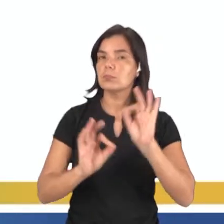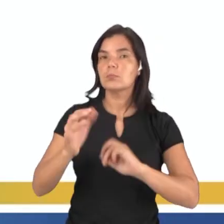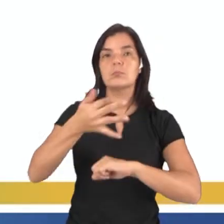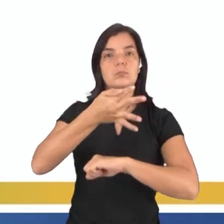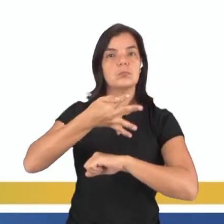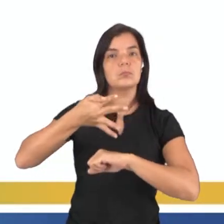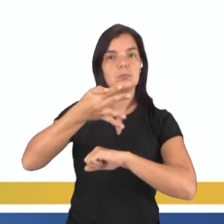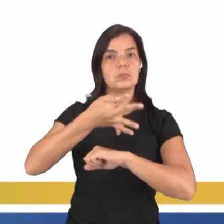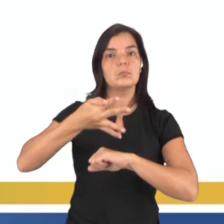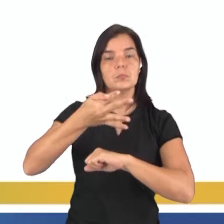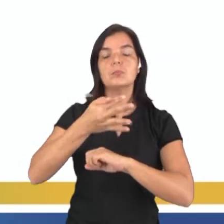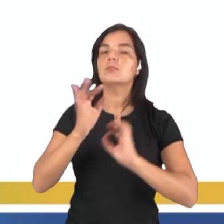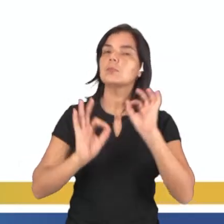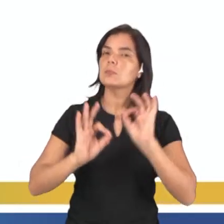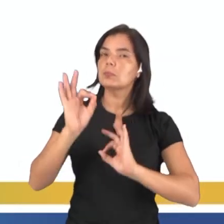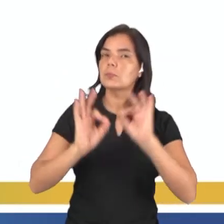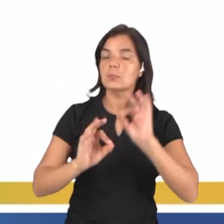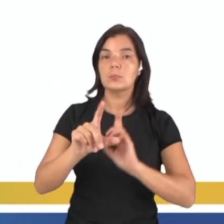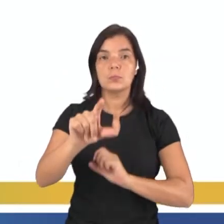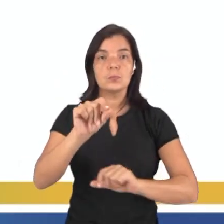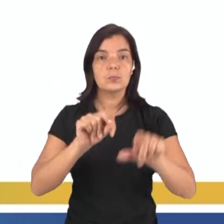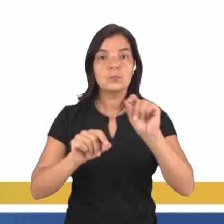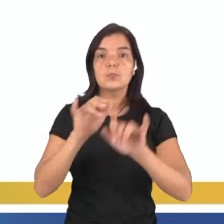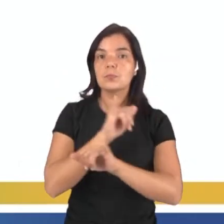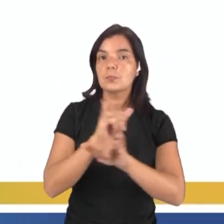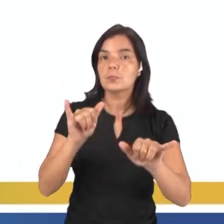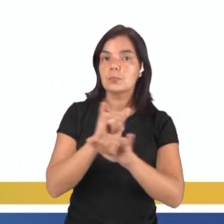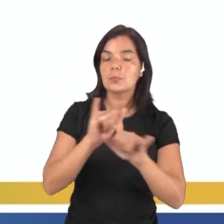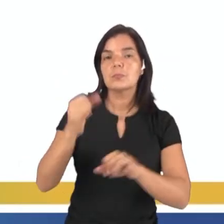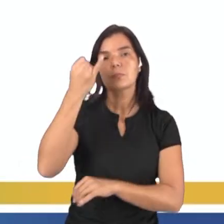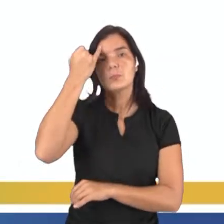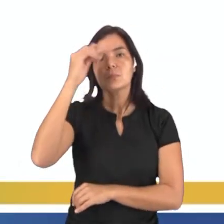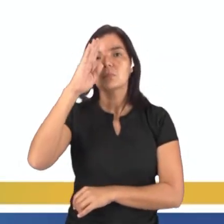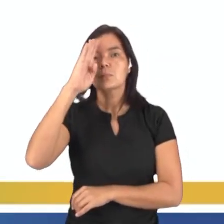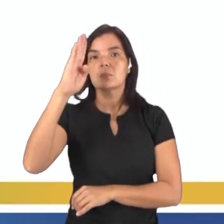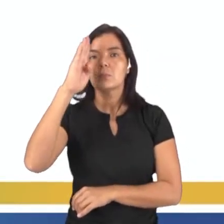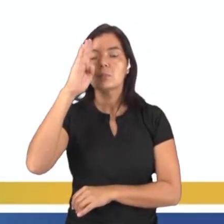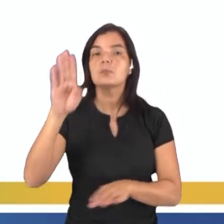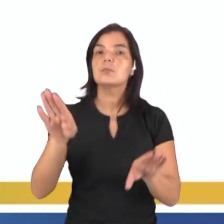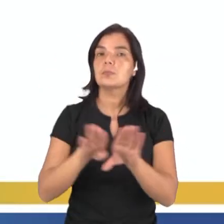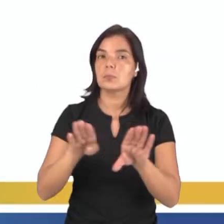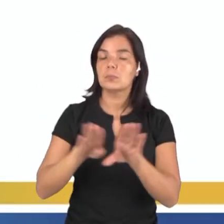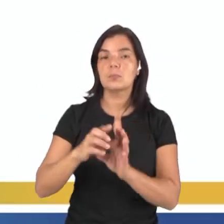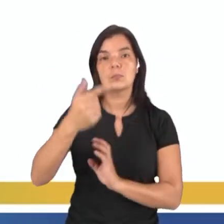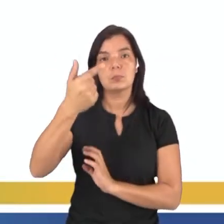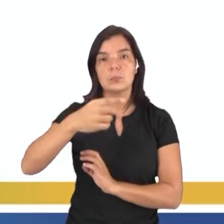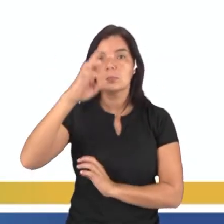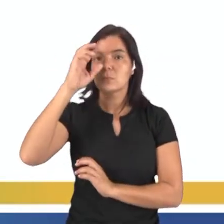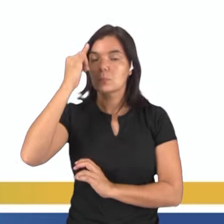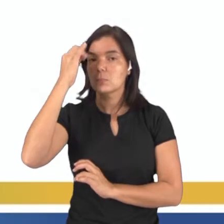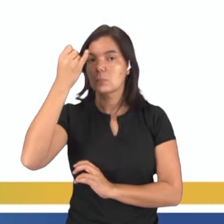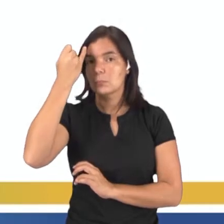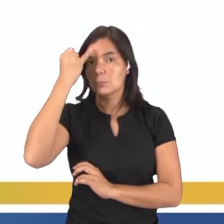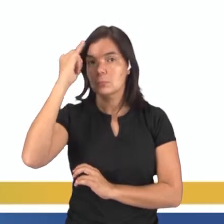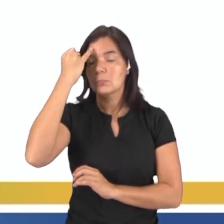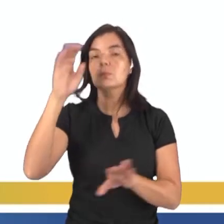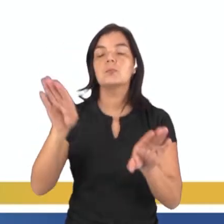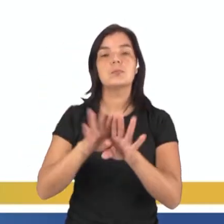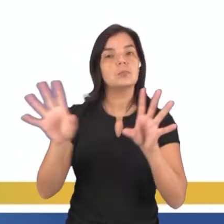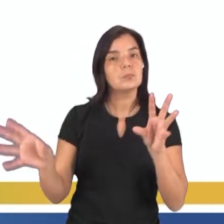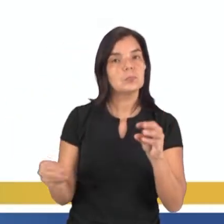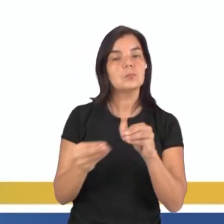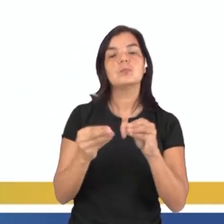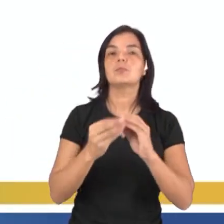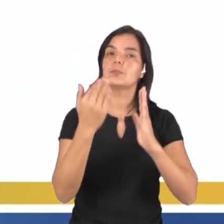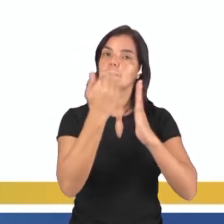formal e organiza-se a partir da seleção de informações e ideias principais e secundárias. É composta pelas